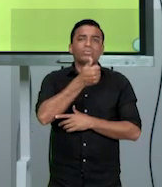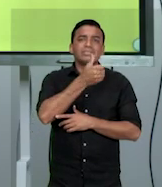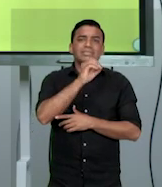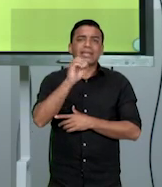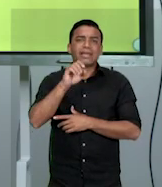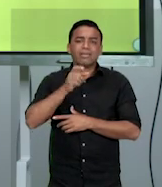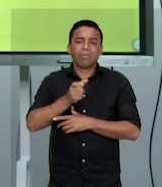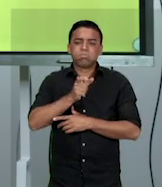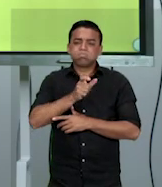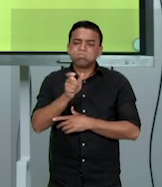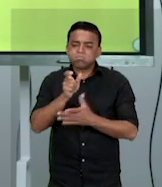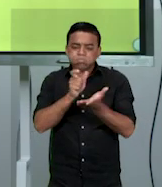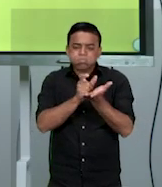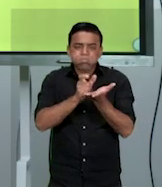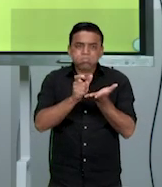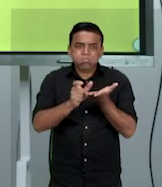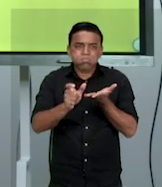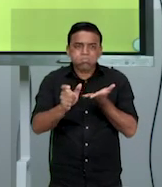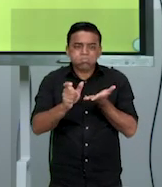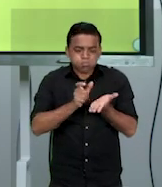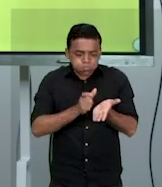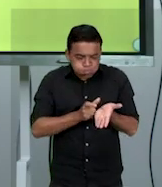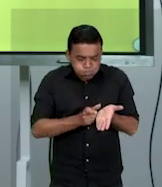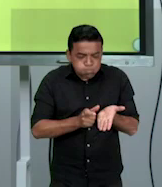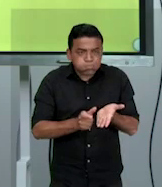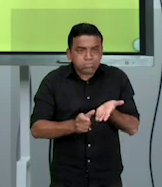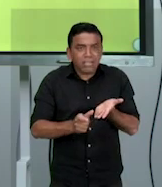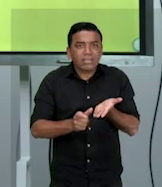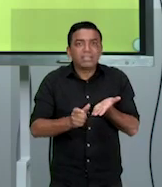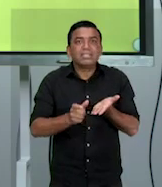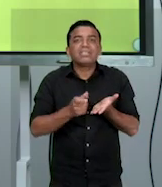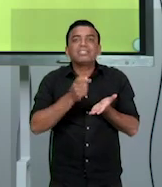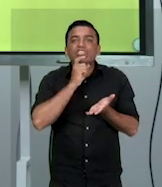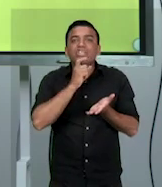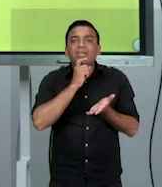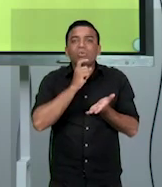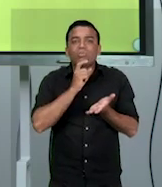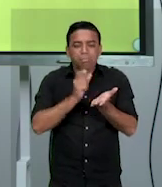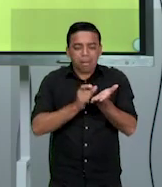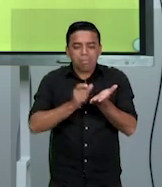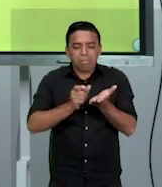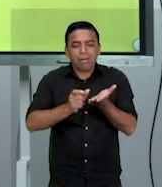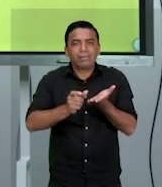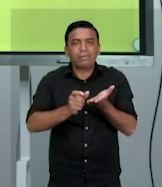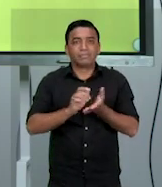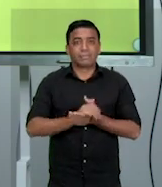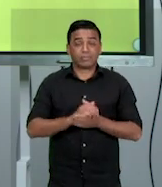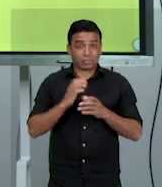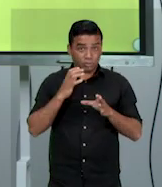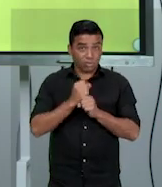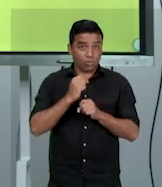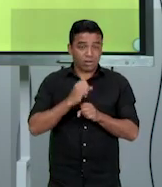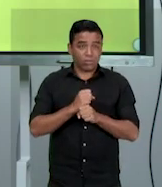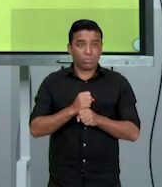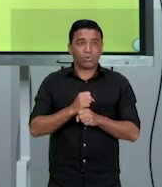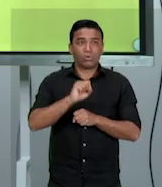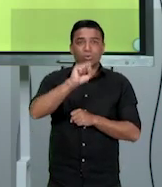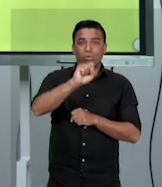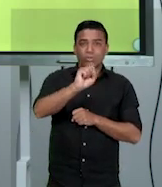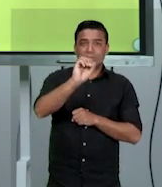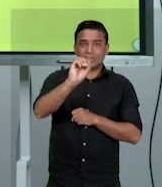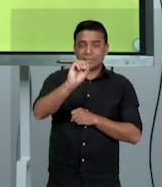bloco de gelo, eu posso calcular assim, olha, 80 centímetros,